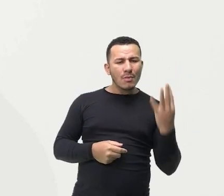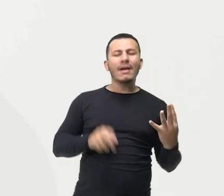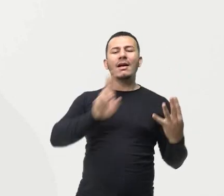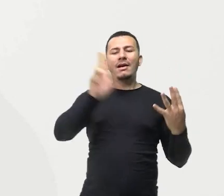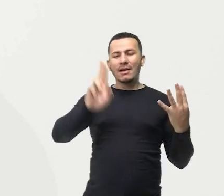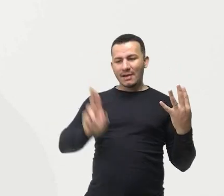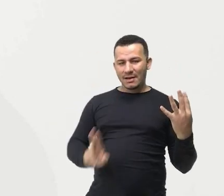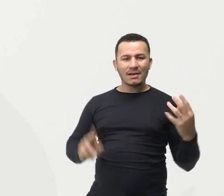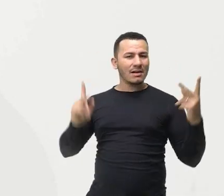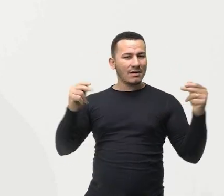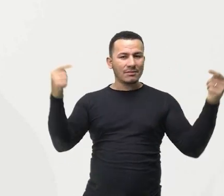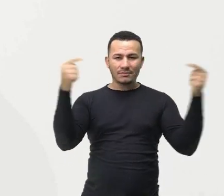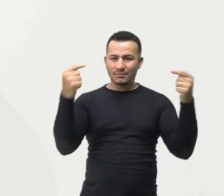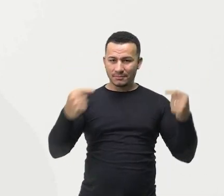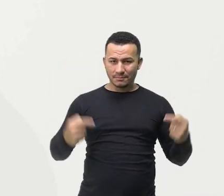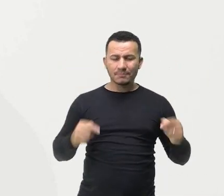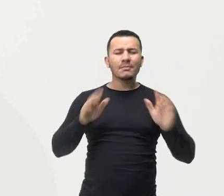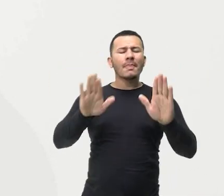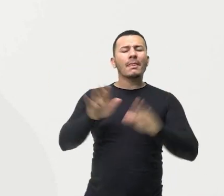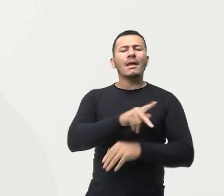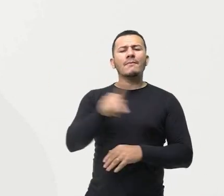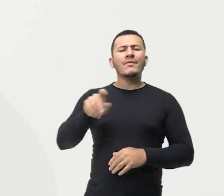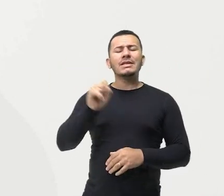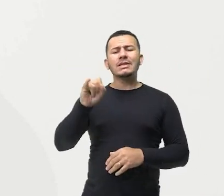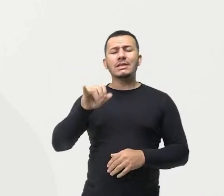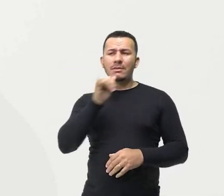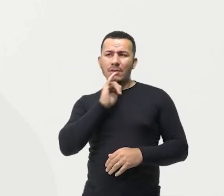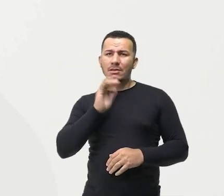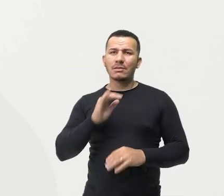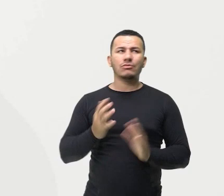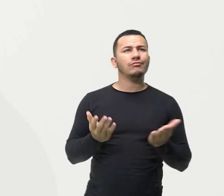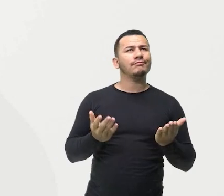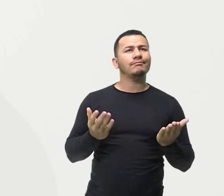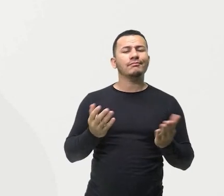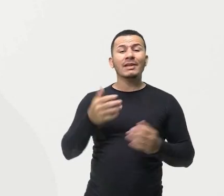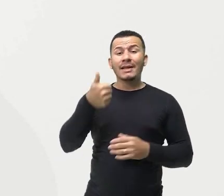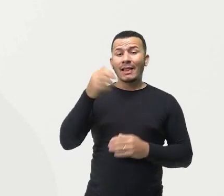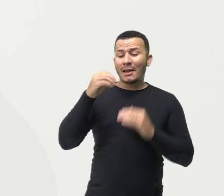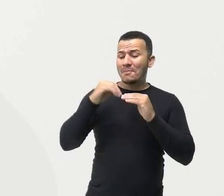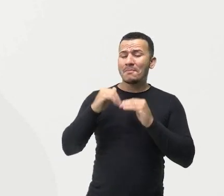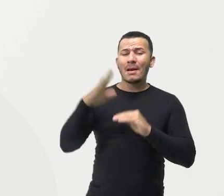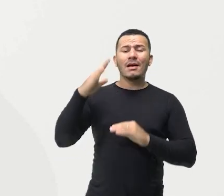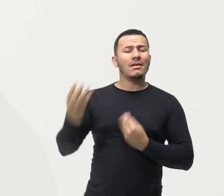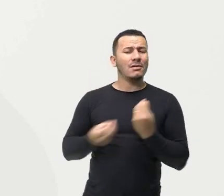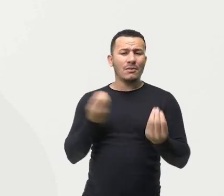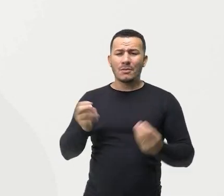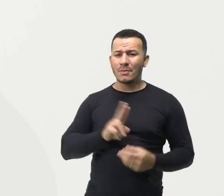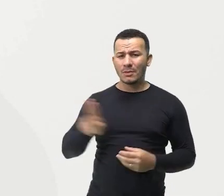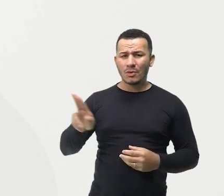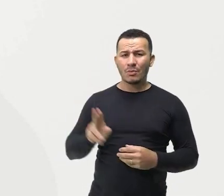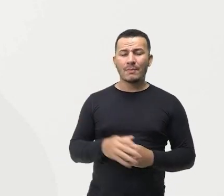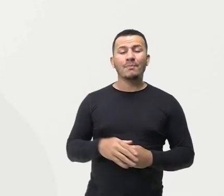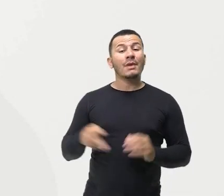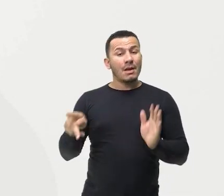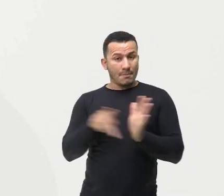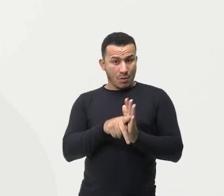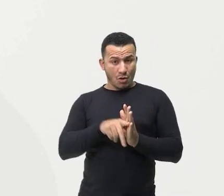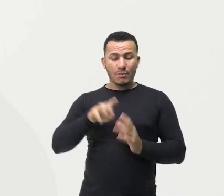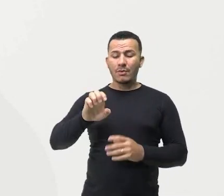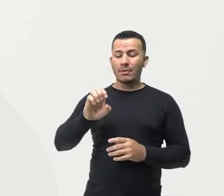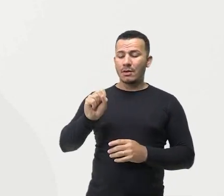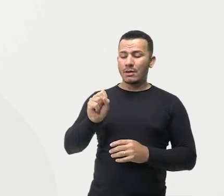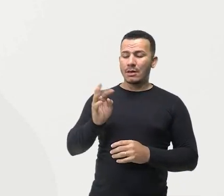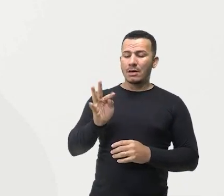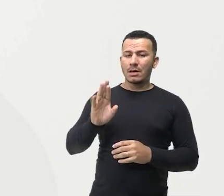agrupados, certo? Mas, professor, se eu tiver mais de 10 versos, aí eu vou ter uma estrofe que nós